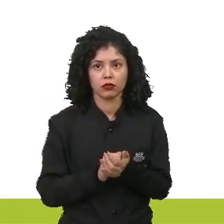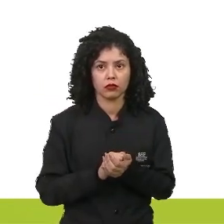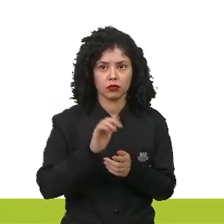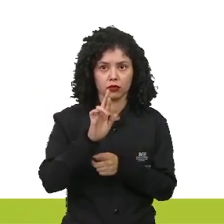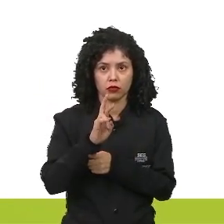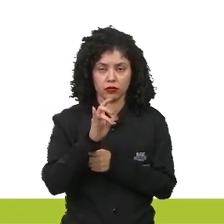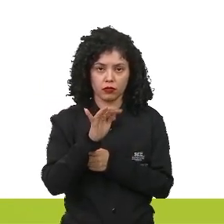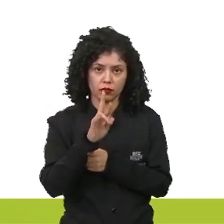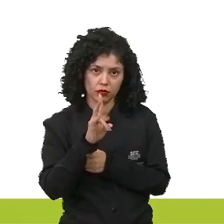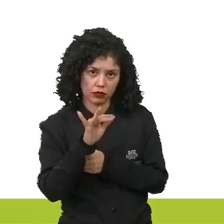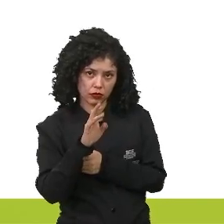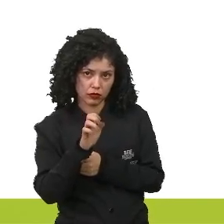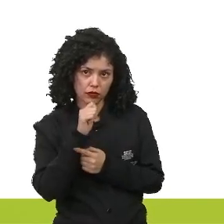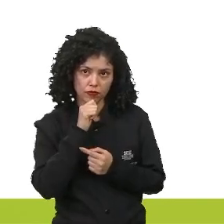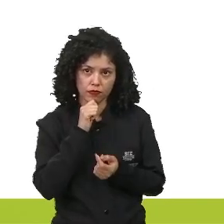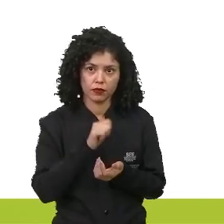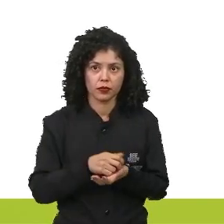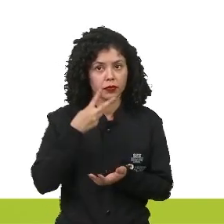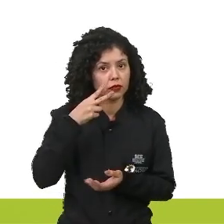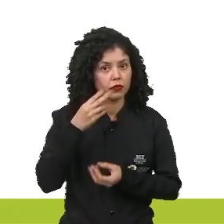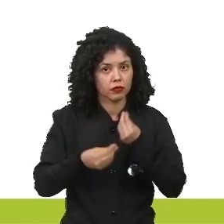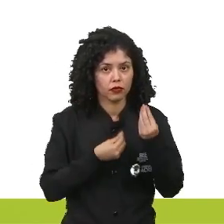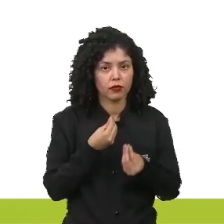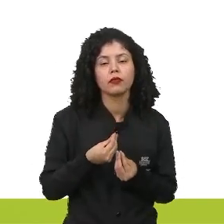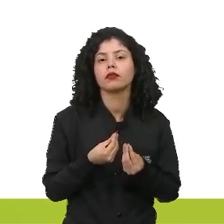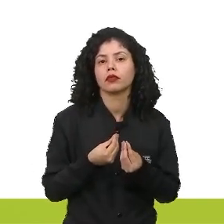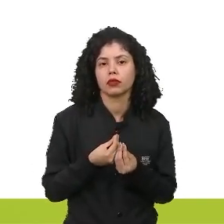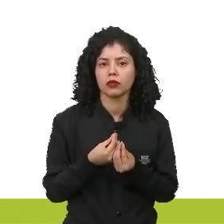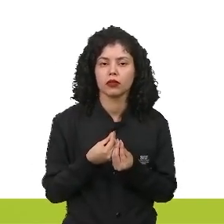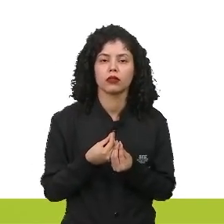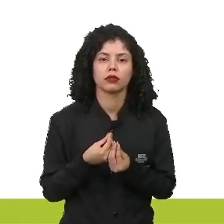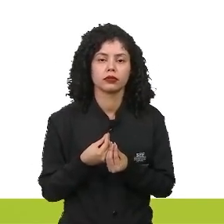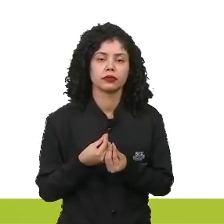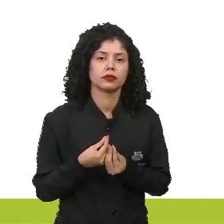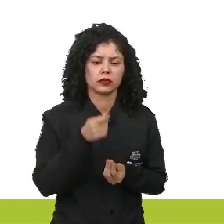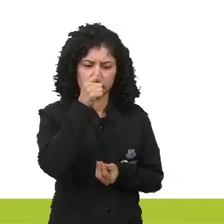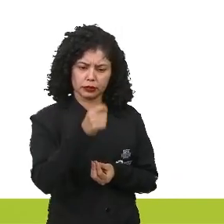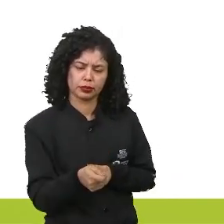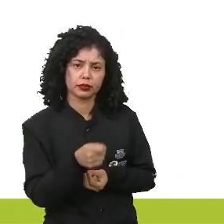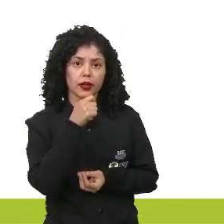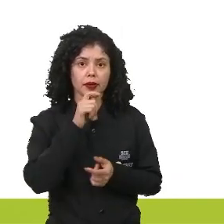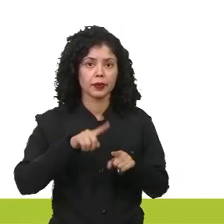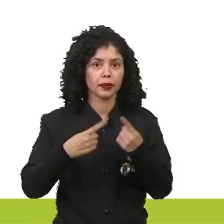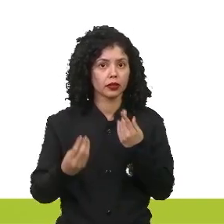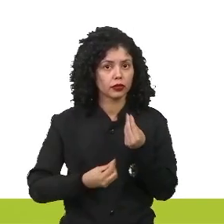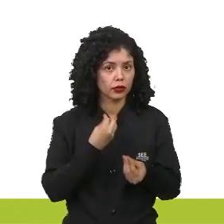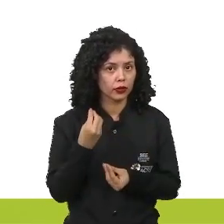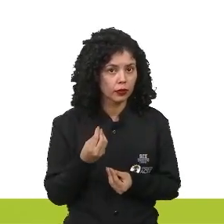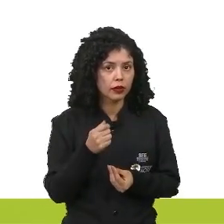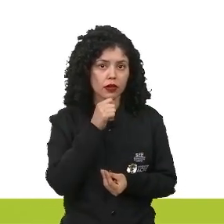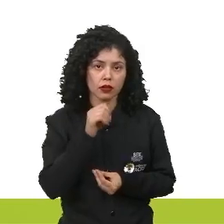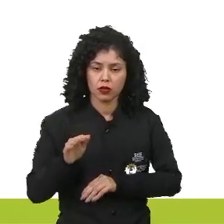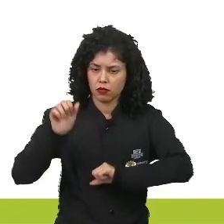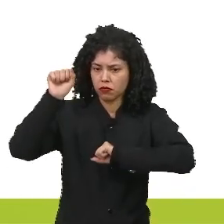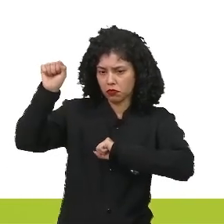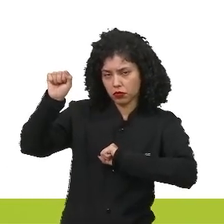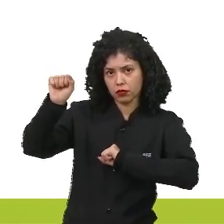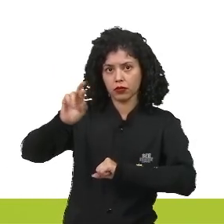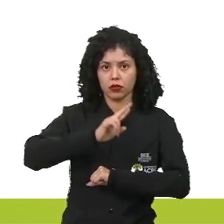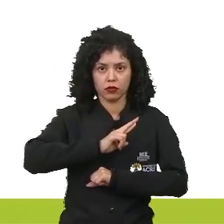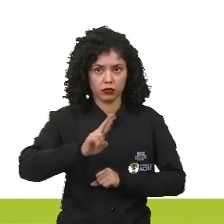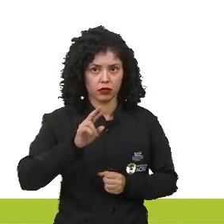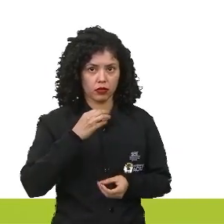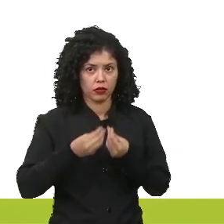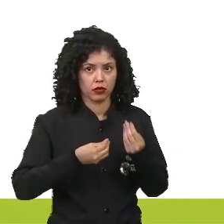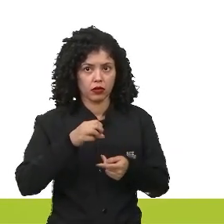republicanismo. Tiradentes não deveria ser visto como herói republicano radical, mas sim como herói cívico-religioso,